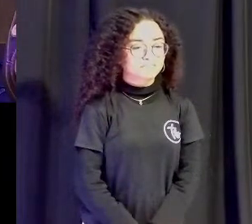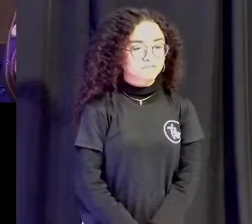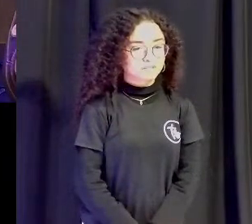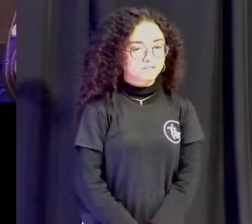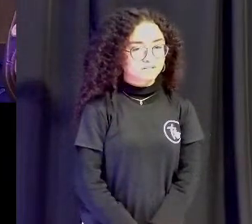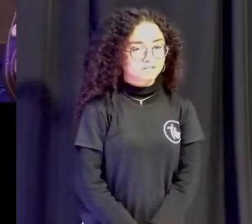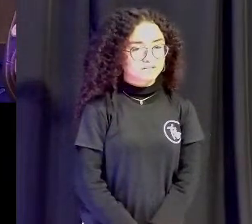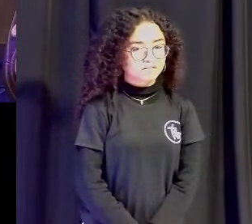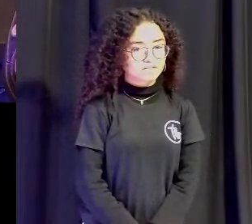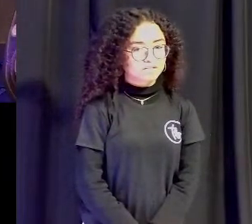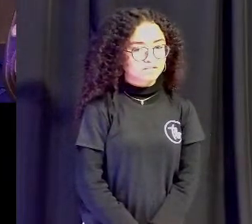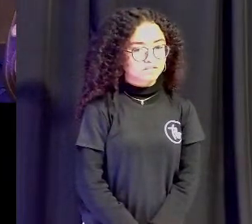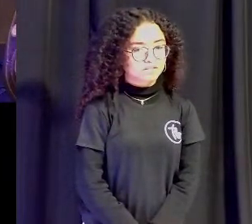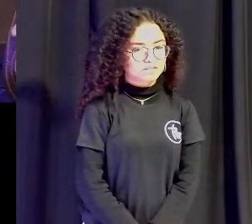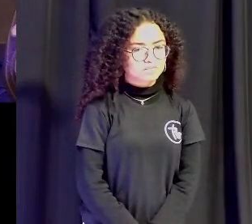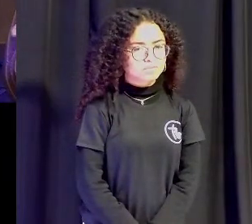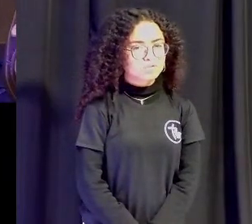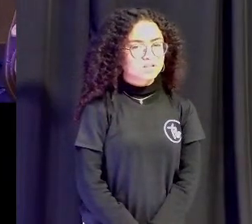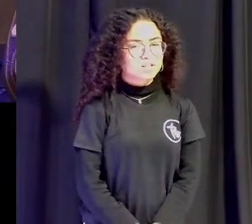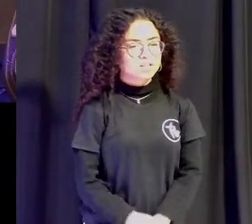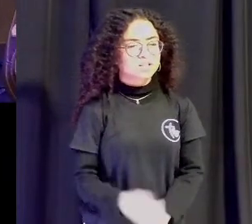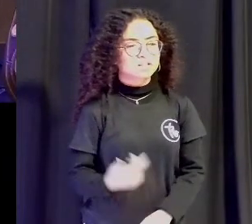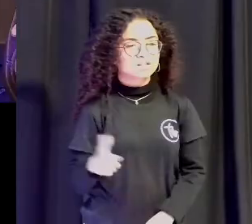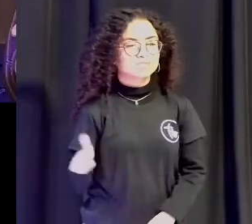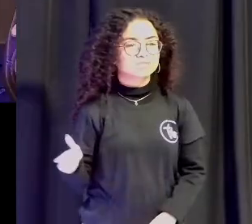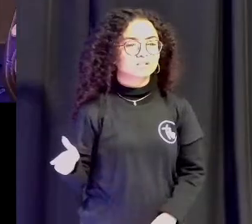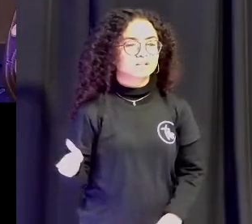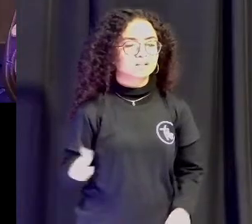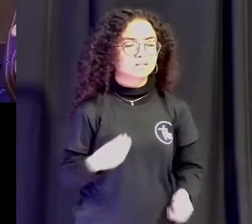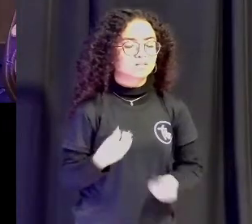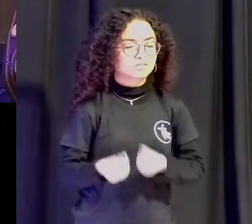Jamais seriam as mesmas pessoas.